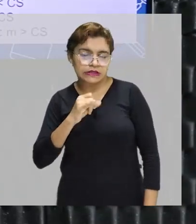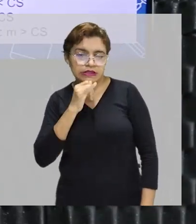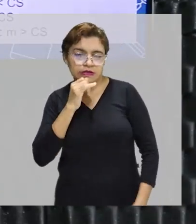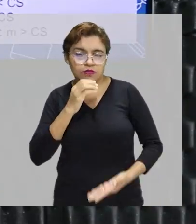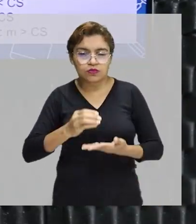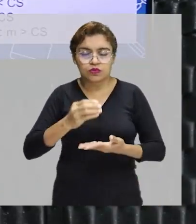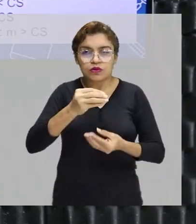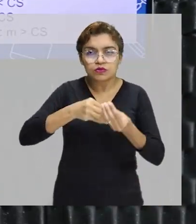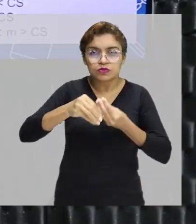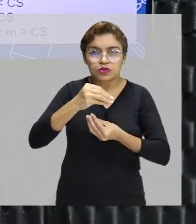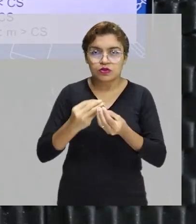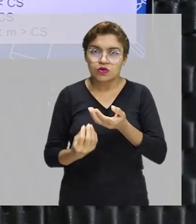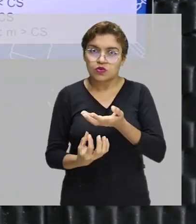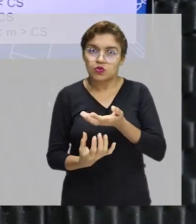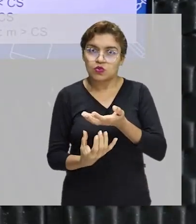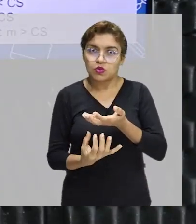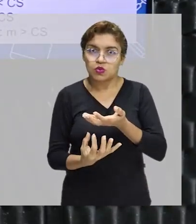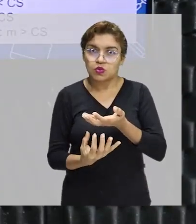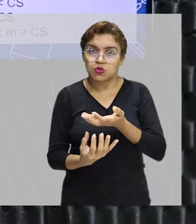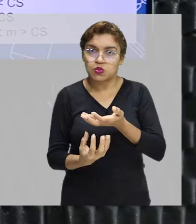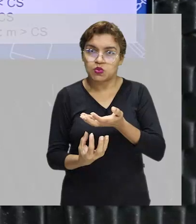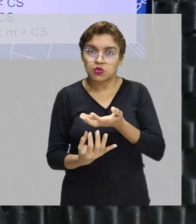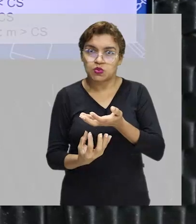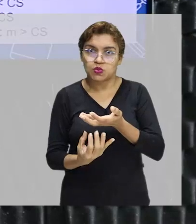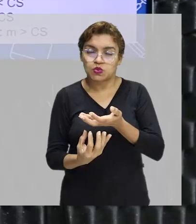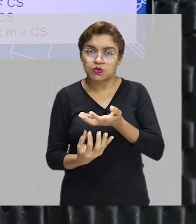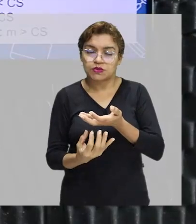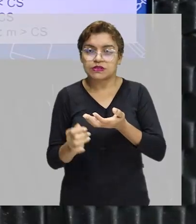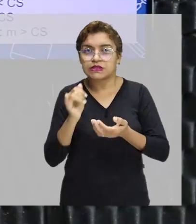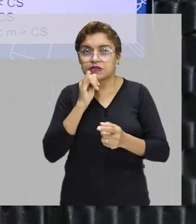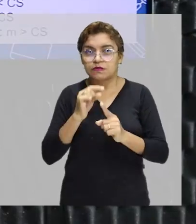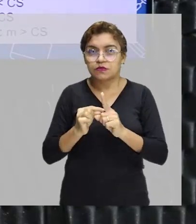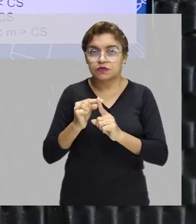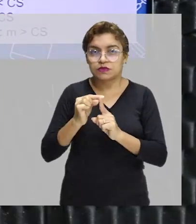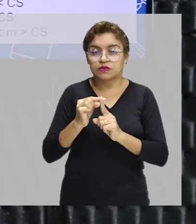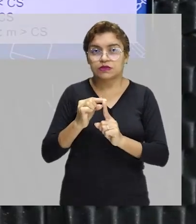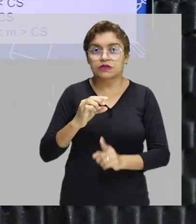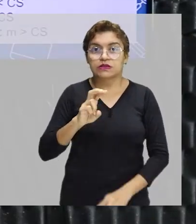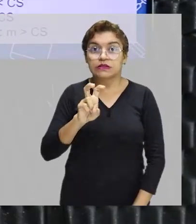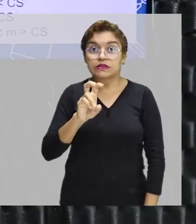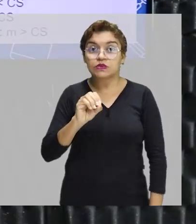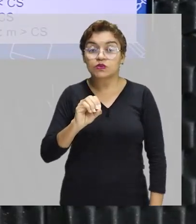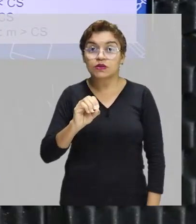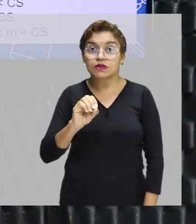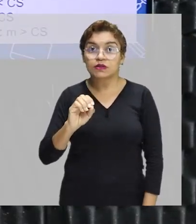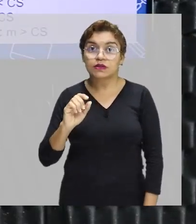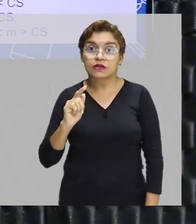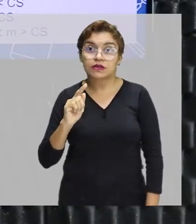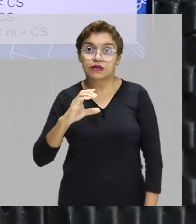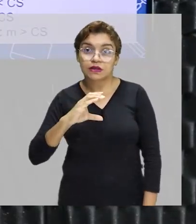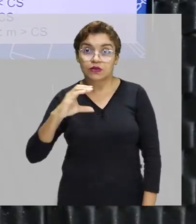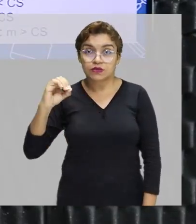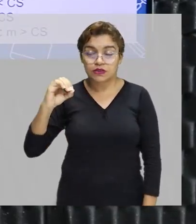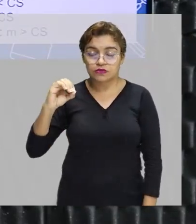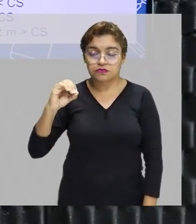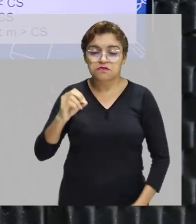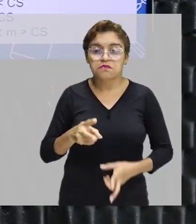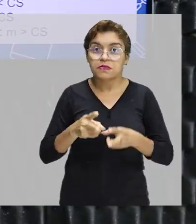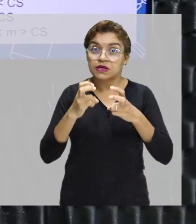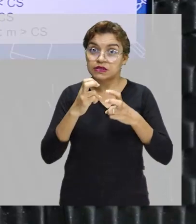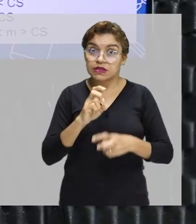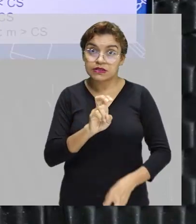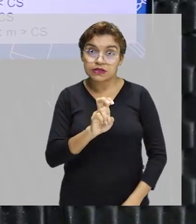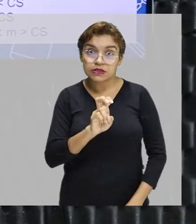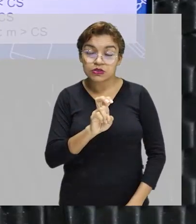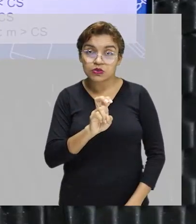aquecer essa solução, levarmos, por exemplo, para 50 graus Celsius, aí nós vamos perceber que aqueles 5 gramas que estavam